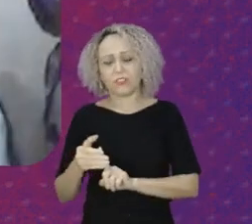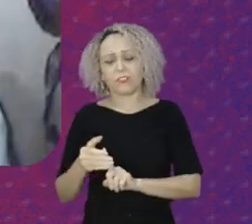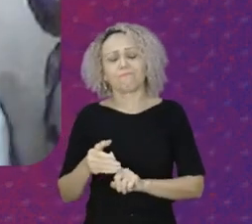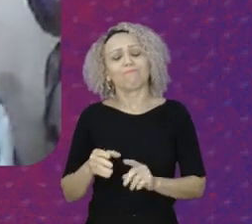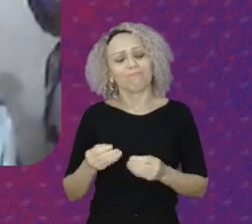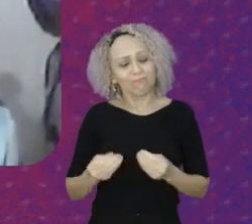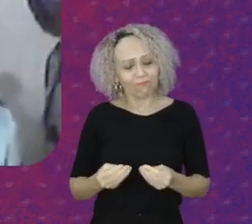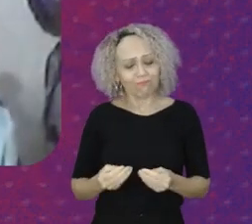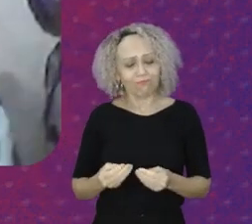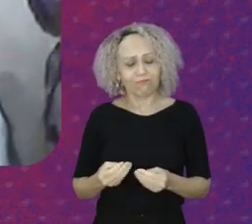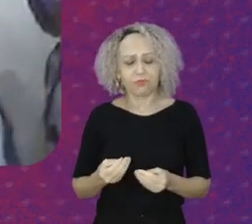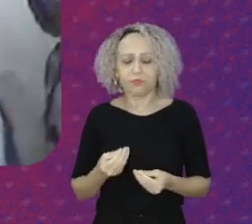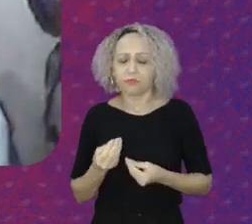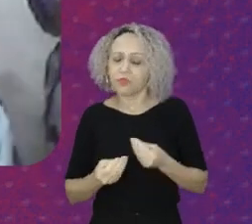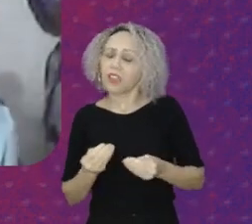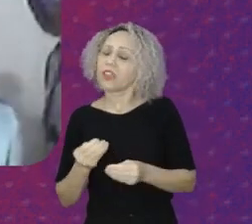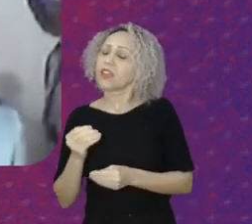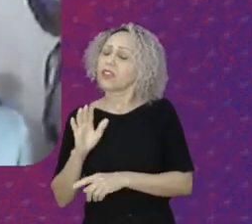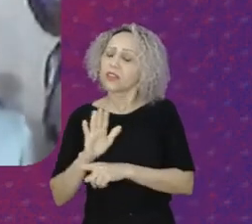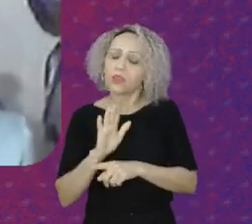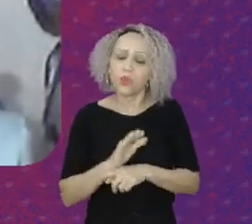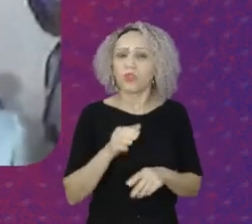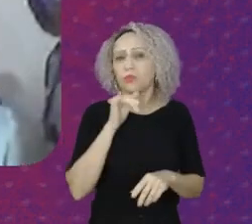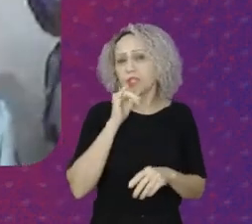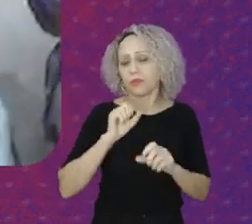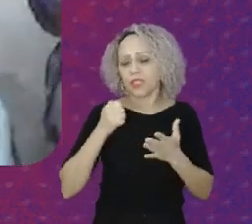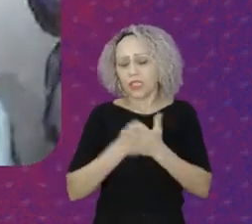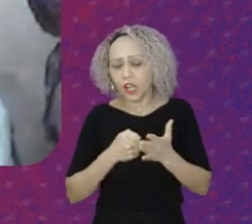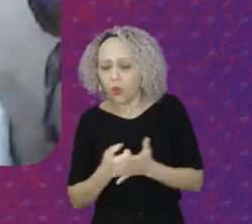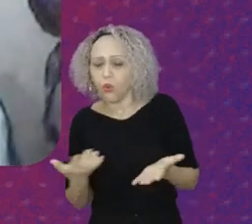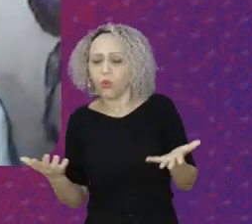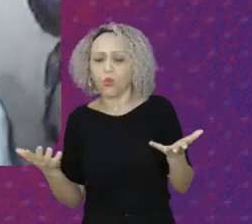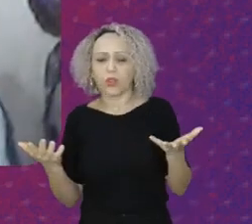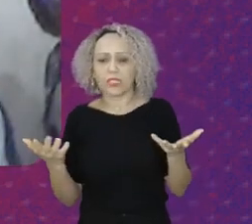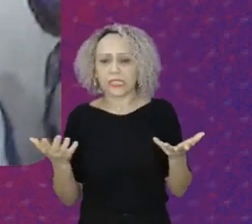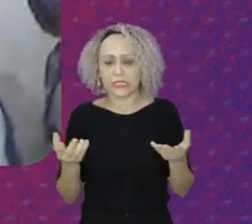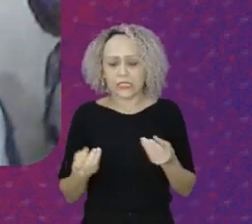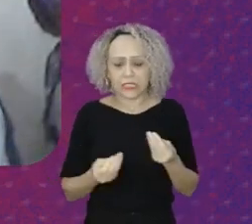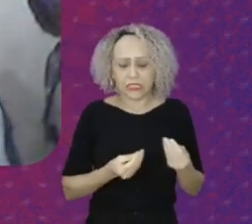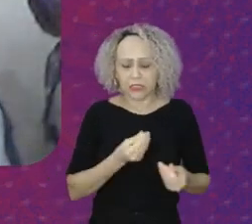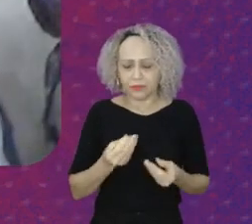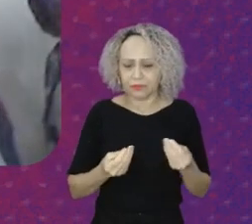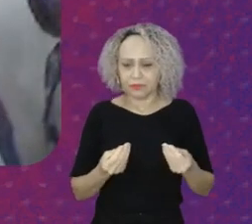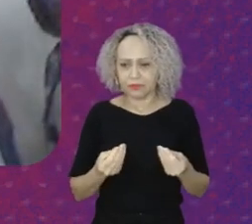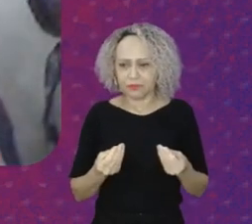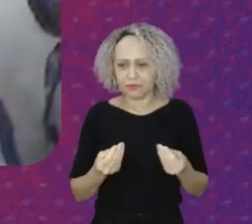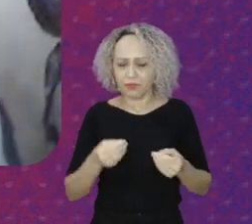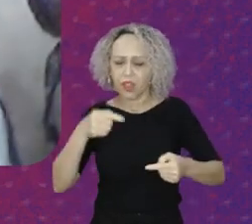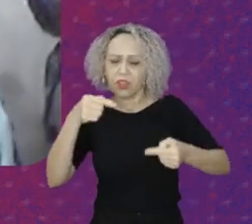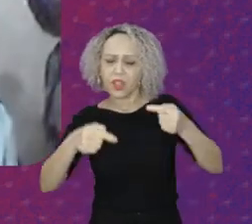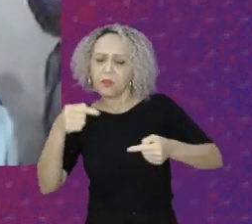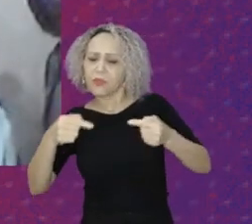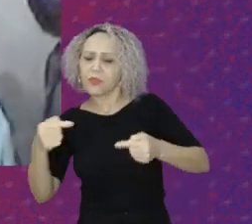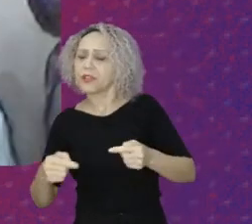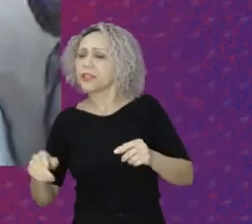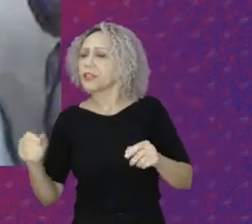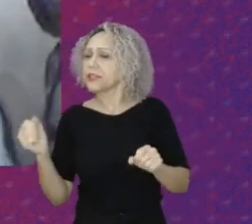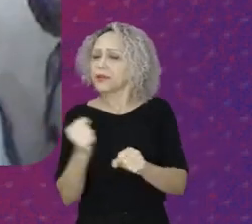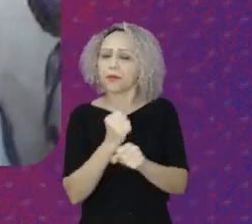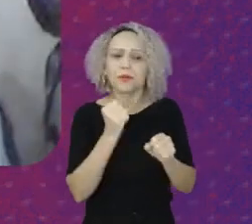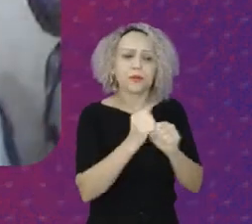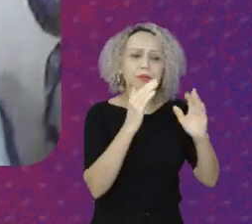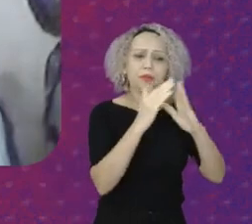lutas, de organização, titulação da propriedade, né, da política habitacional,